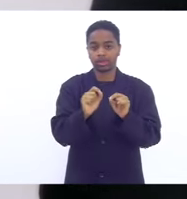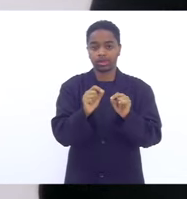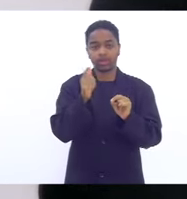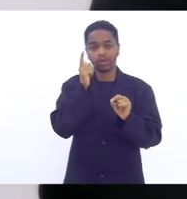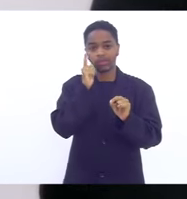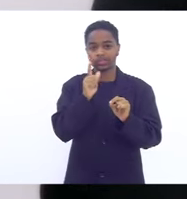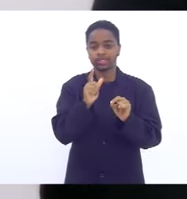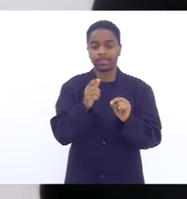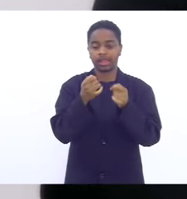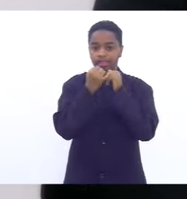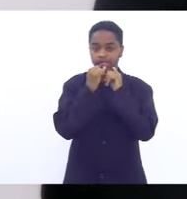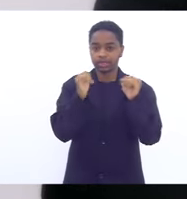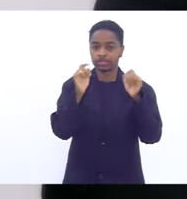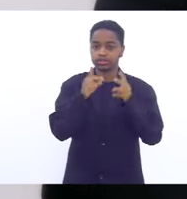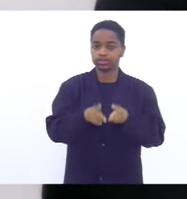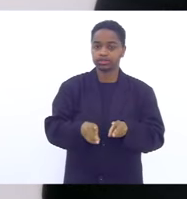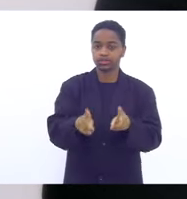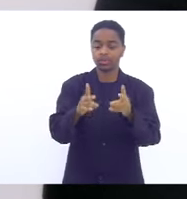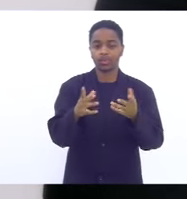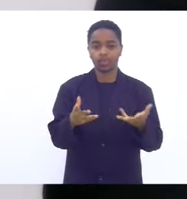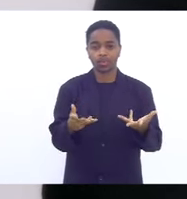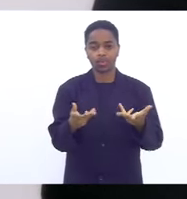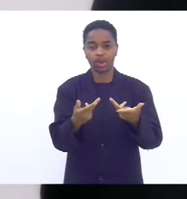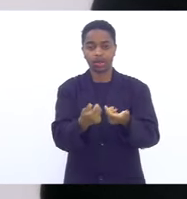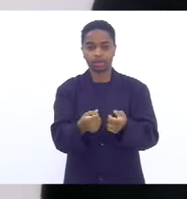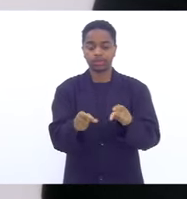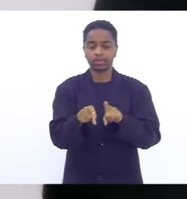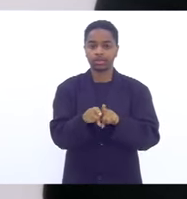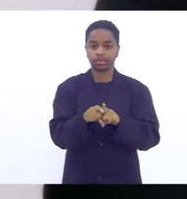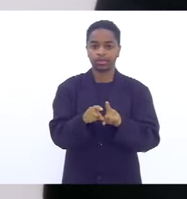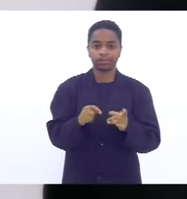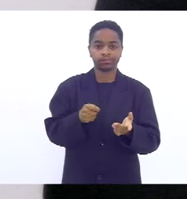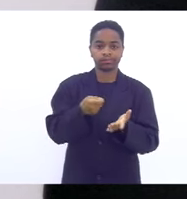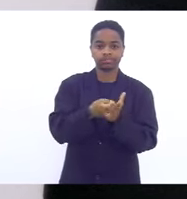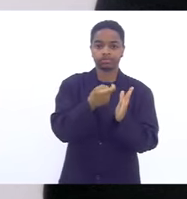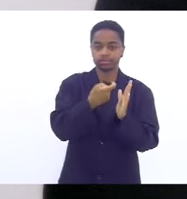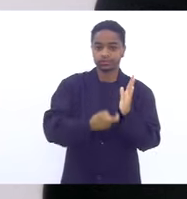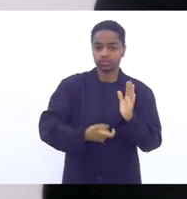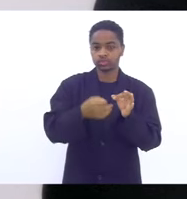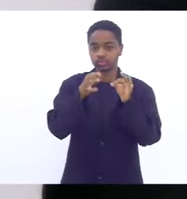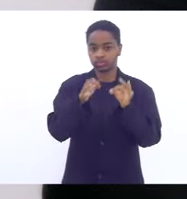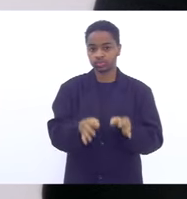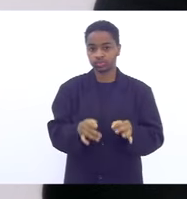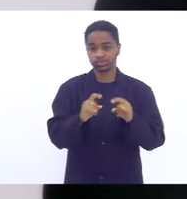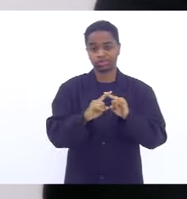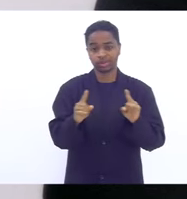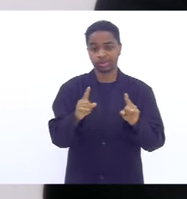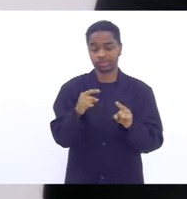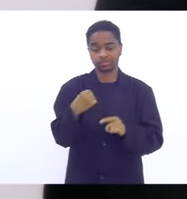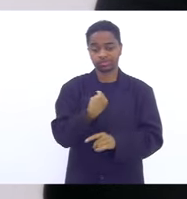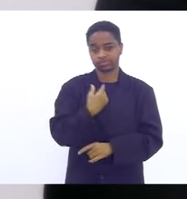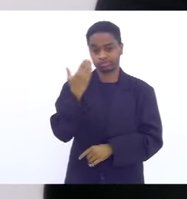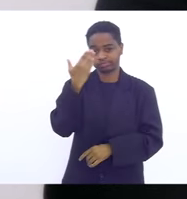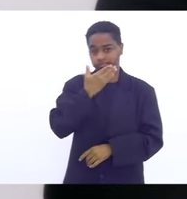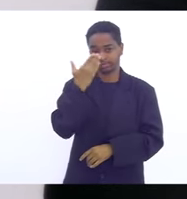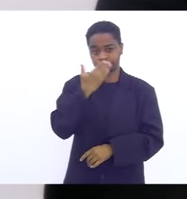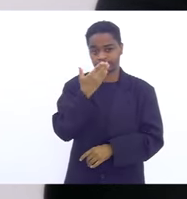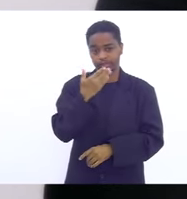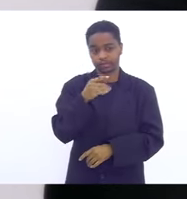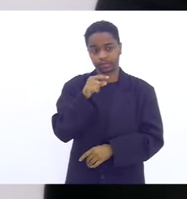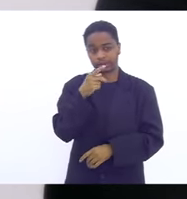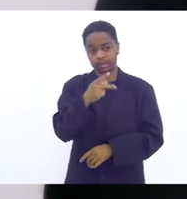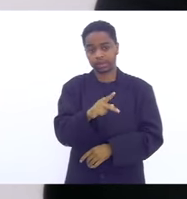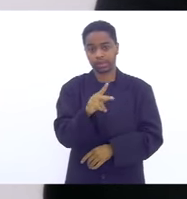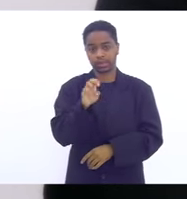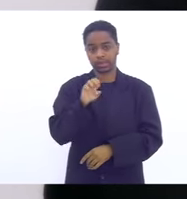energia contínua, de boa qualidade e tarifa e preços justos. Porém, isto não é verificado na concessão da Enel RJ,